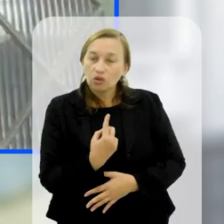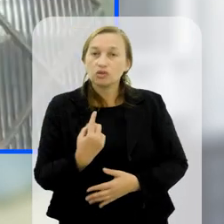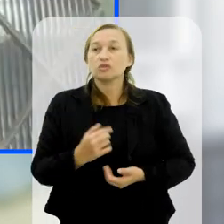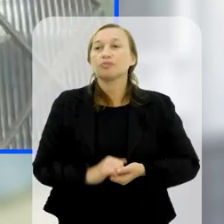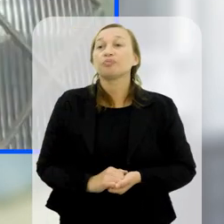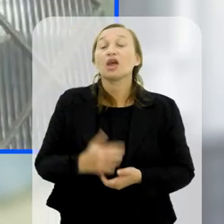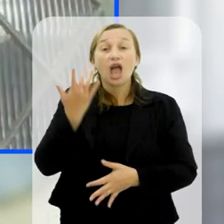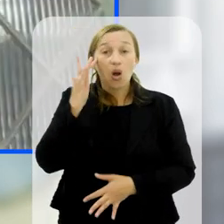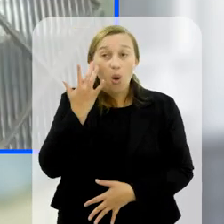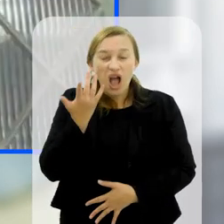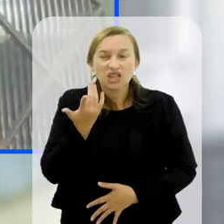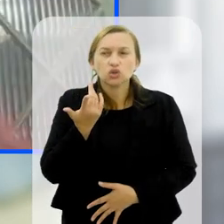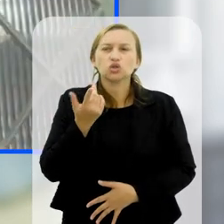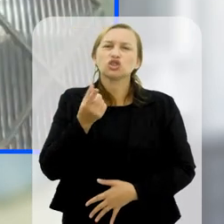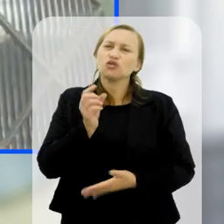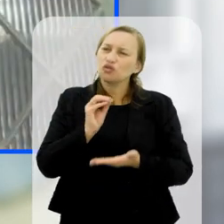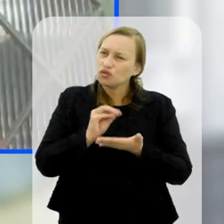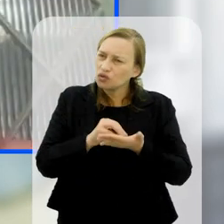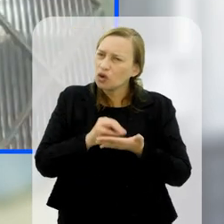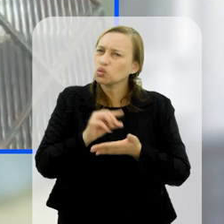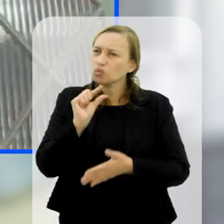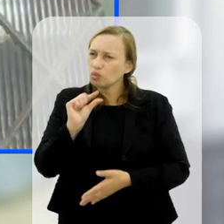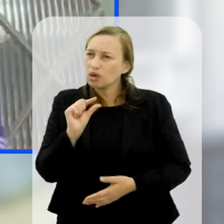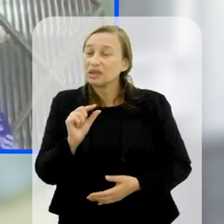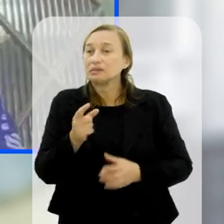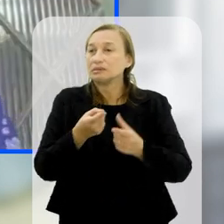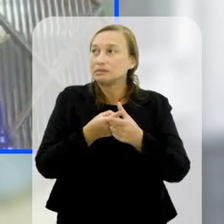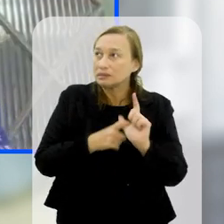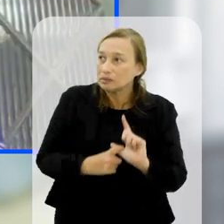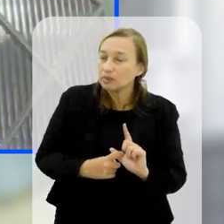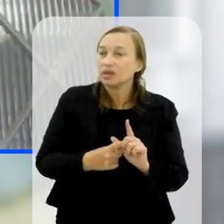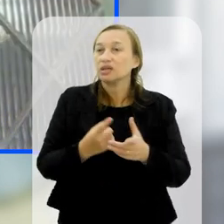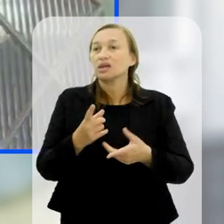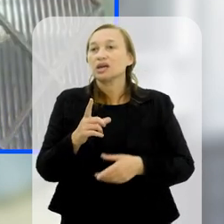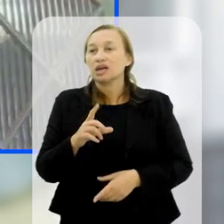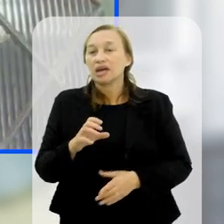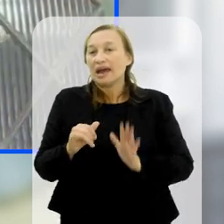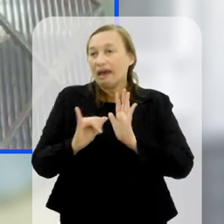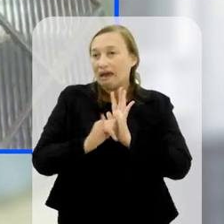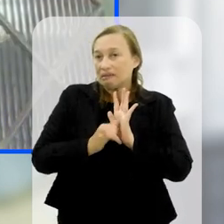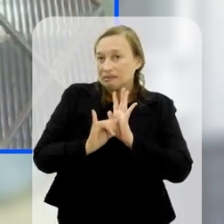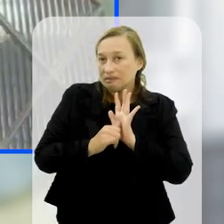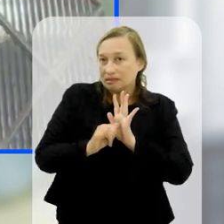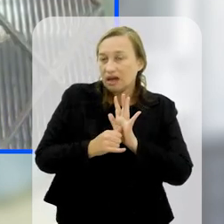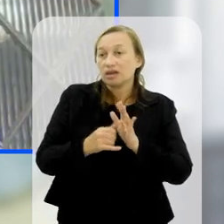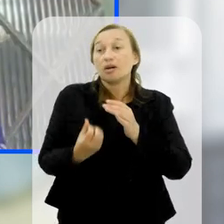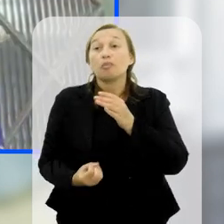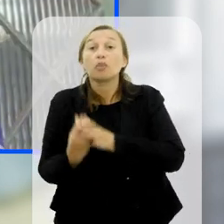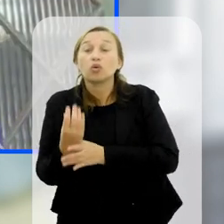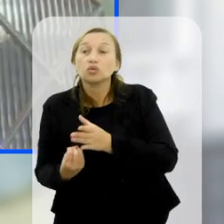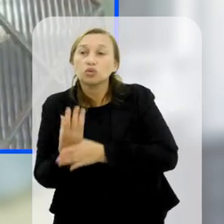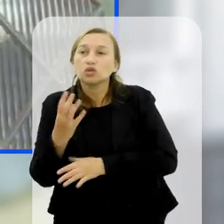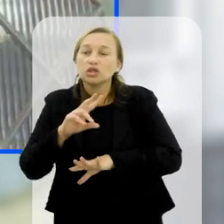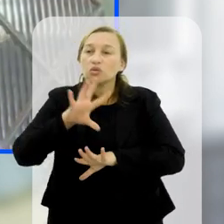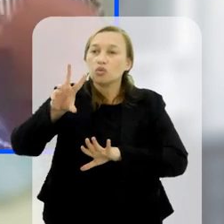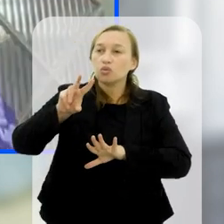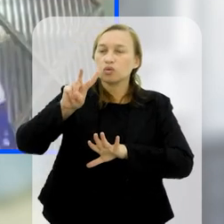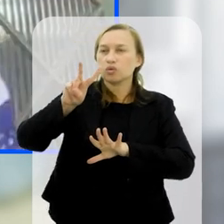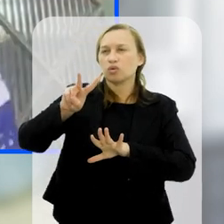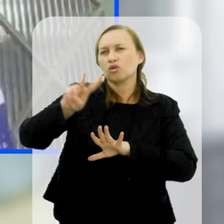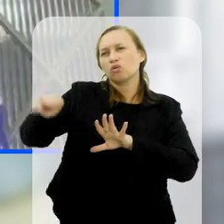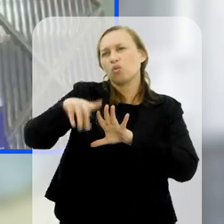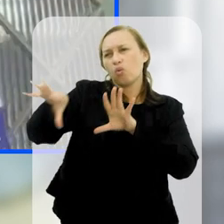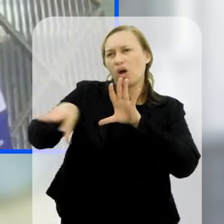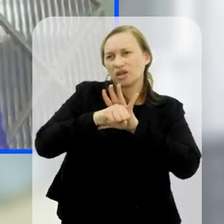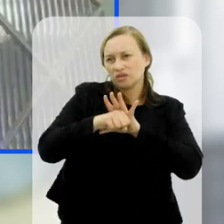por isso eu acho que ainda falta, a gente ainda está muito dependente dos editais, por exemplo, para se produzir audiovisual. Acho